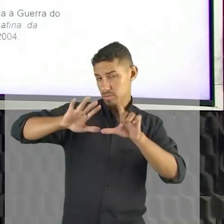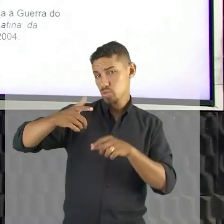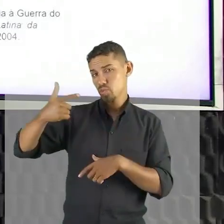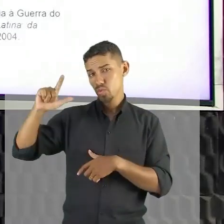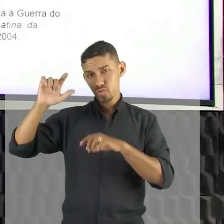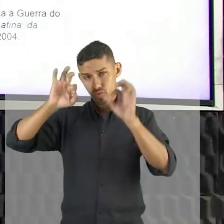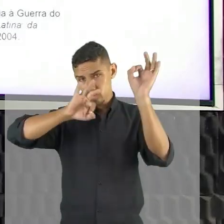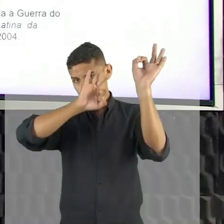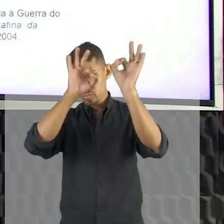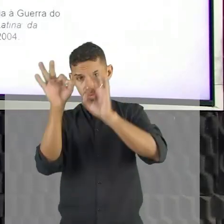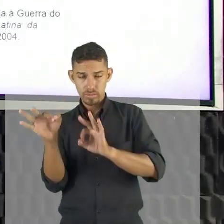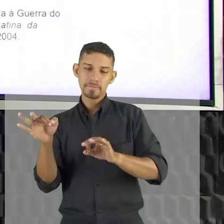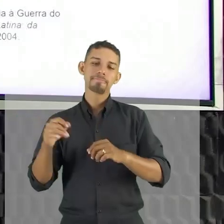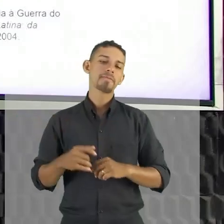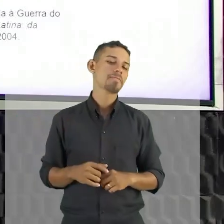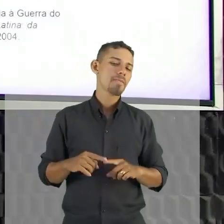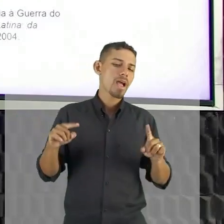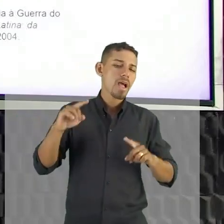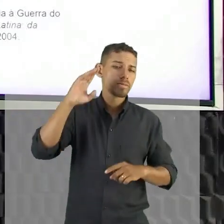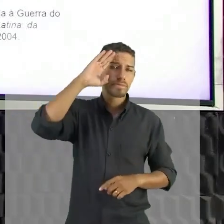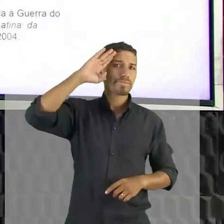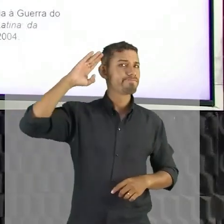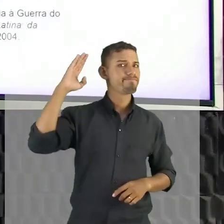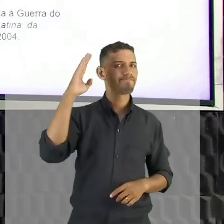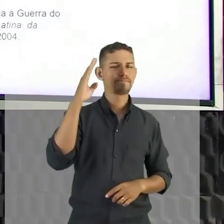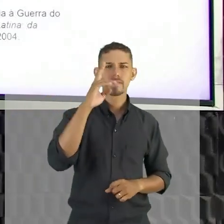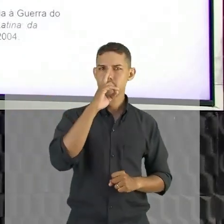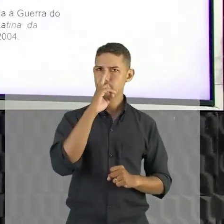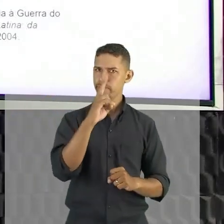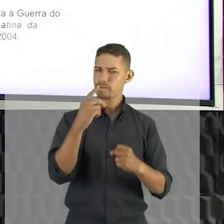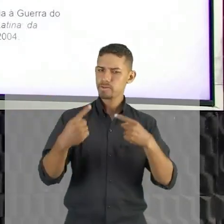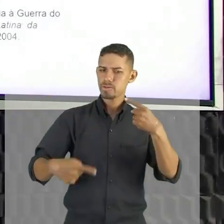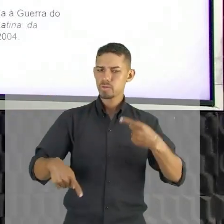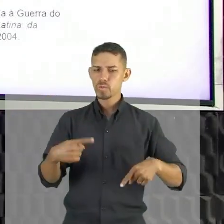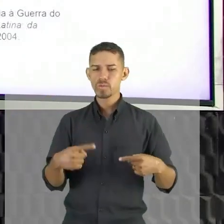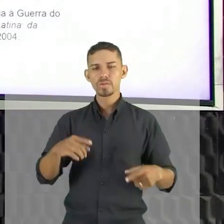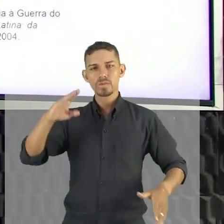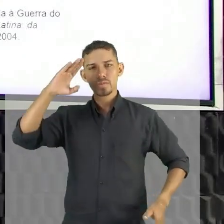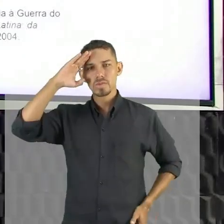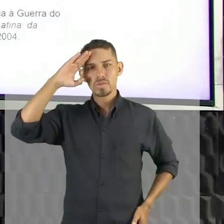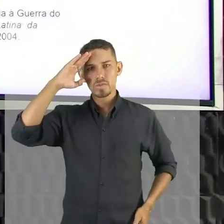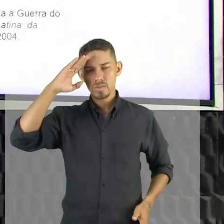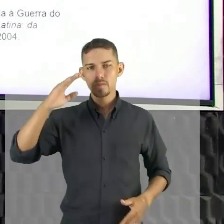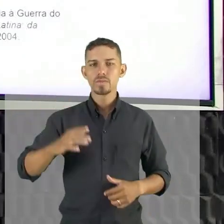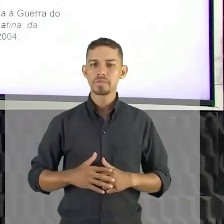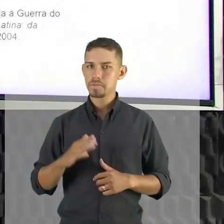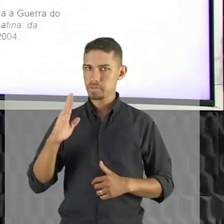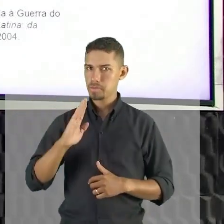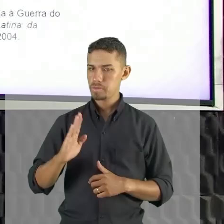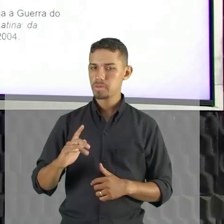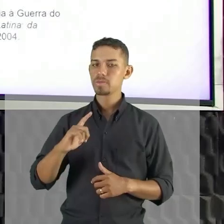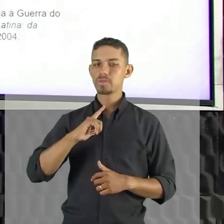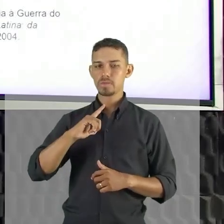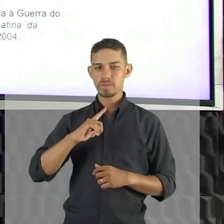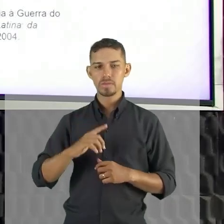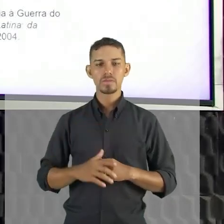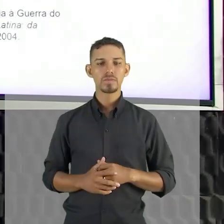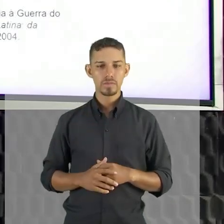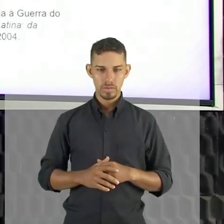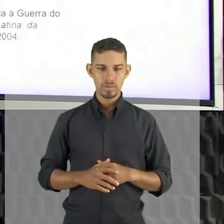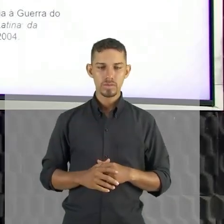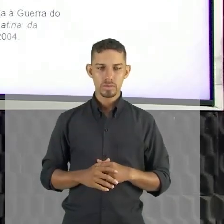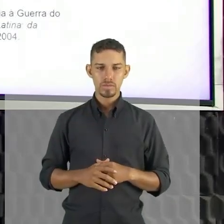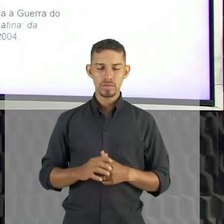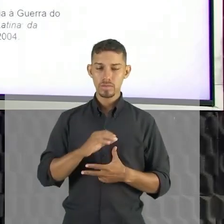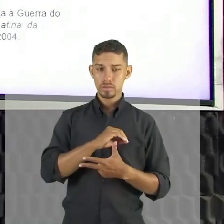outros vídeos. Mas é principalmente pela força política que o exército vai ter. Então vamos acompanhar aqui a questão. Enem 2010.